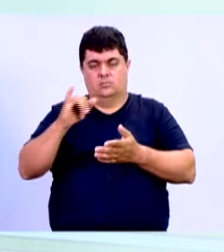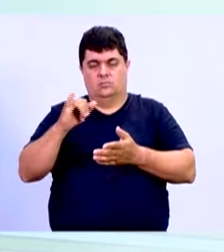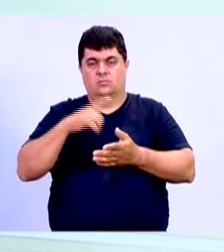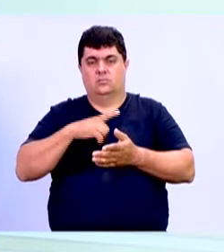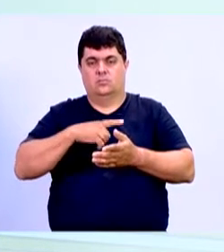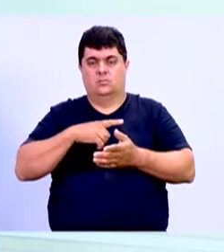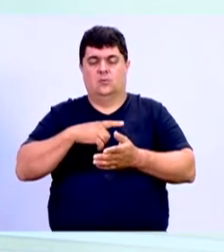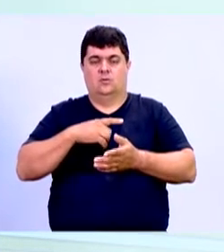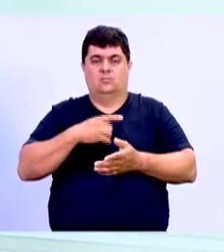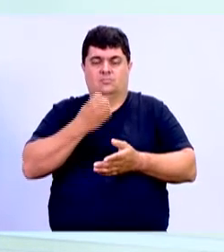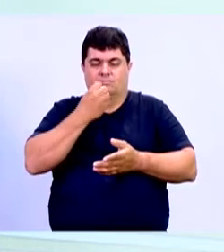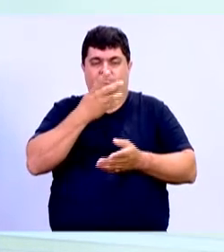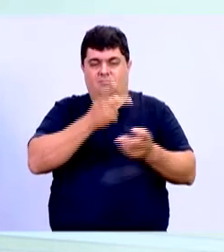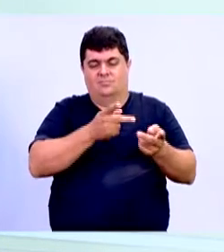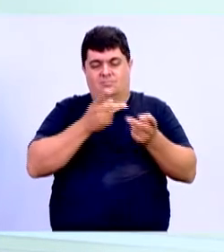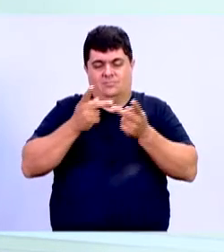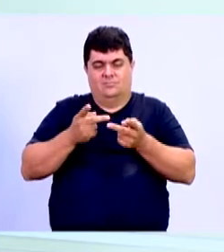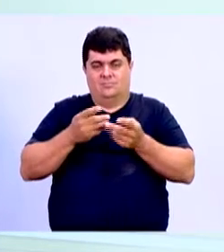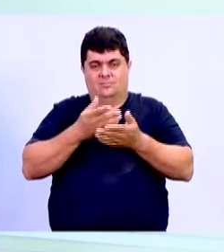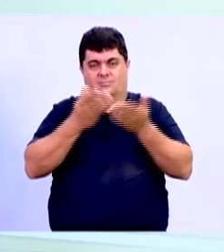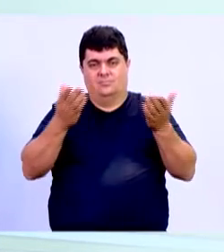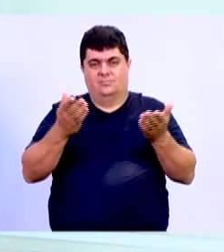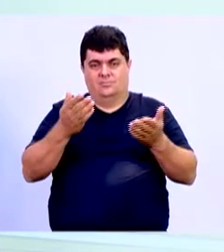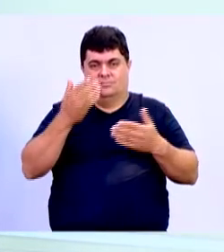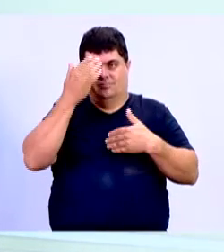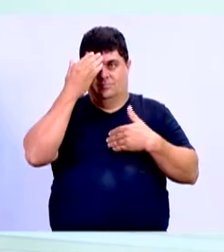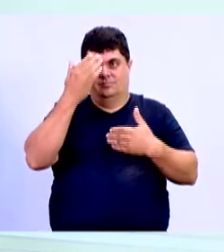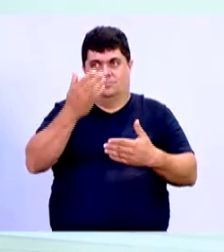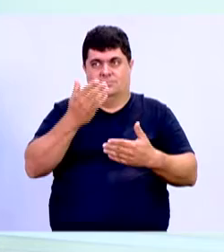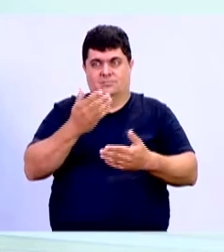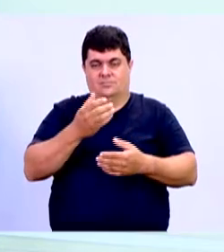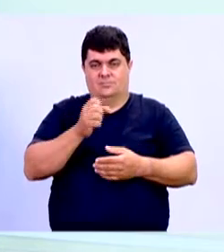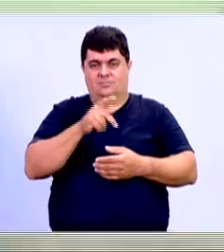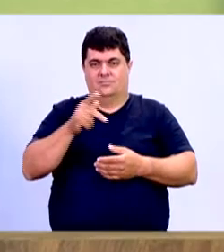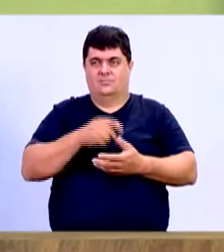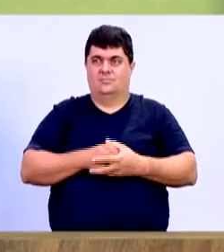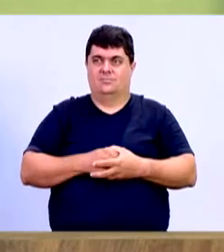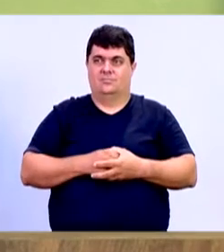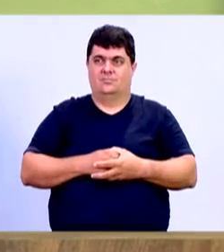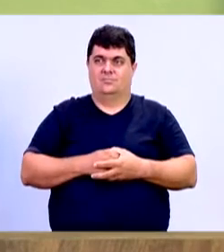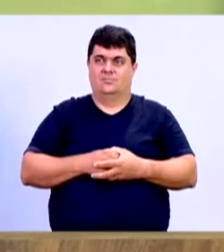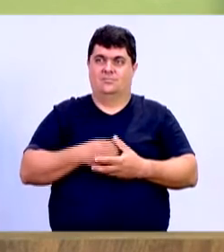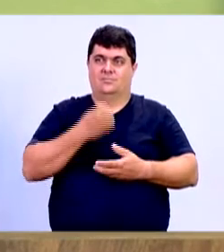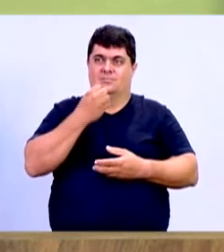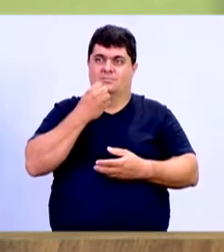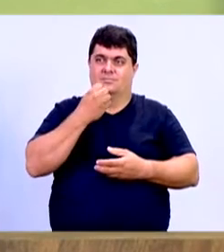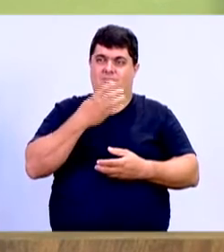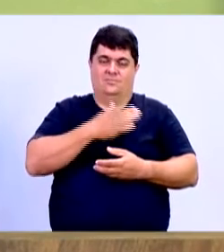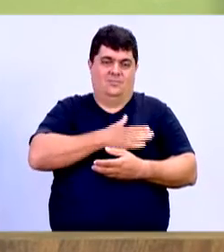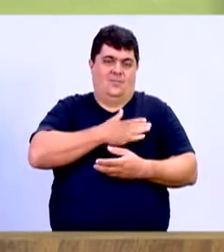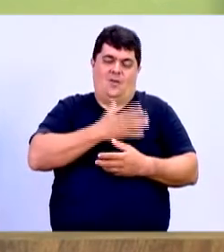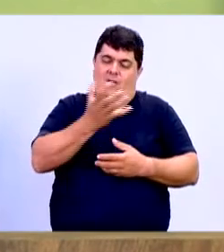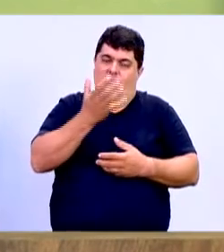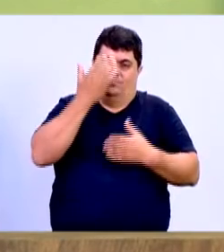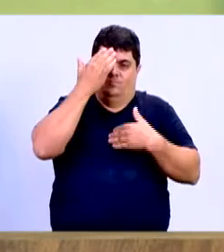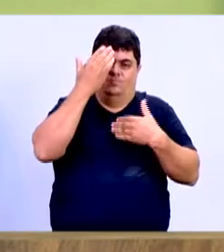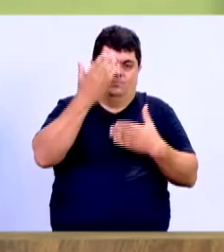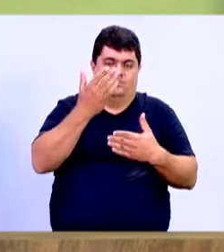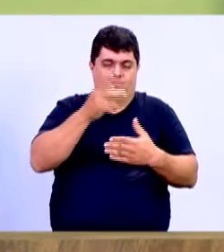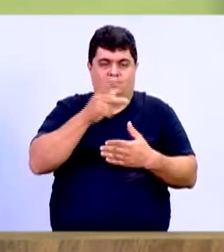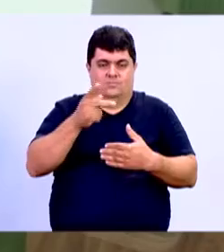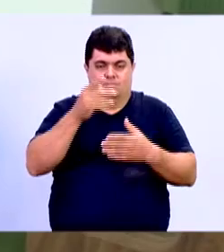que nós teremos o maior prazer em recebê-los. Tá? Professora Sara? Muito gostaria de agradecer, professor,